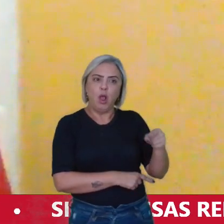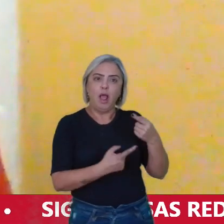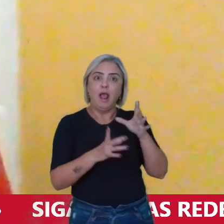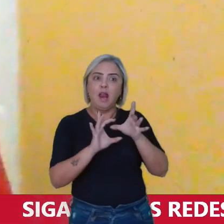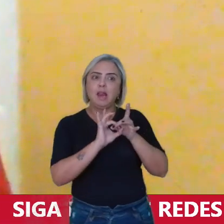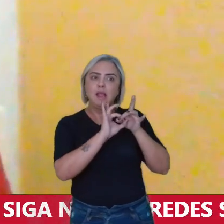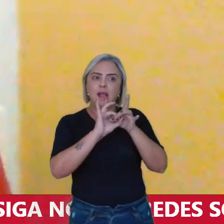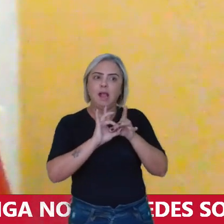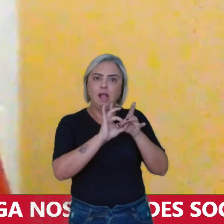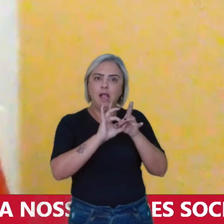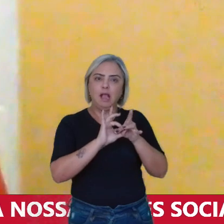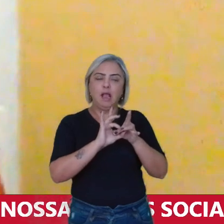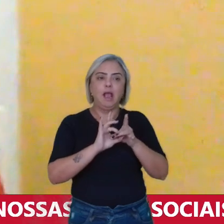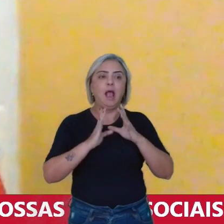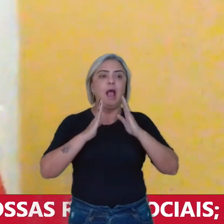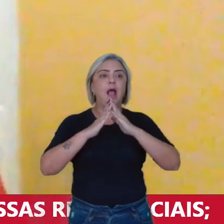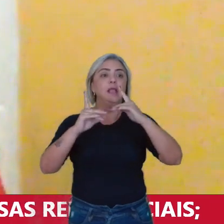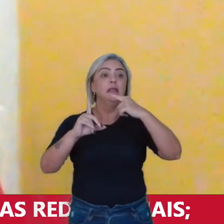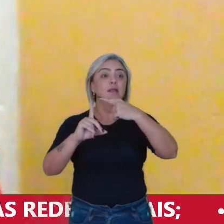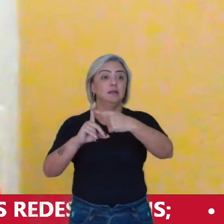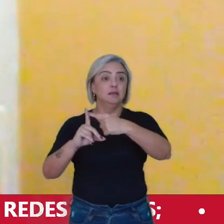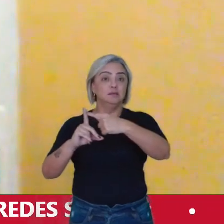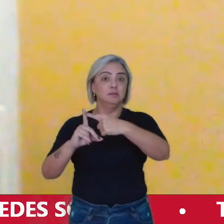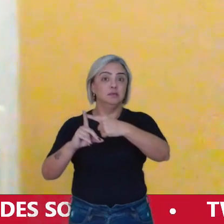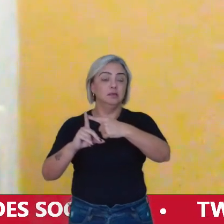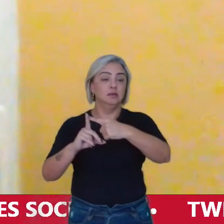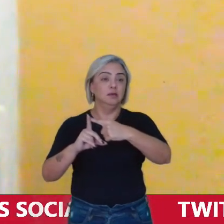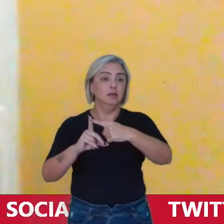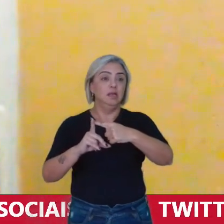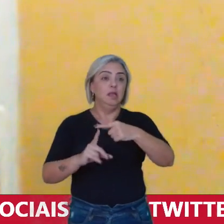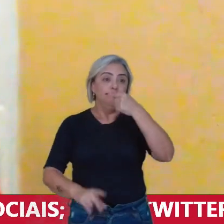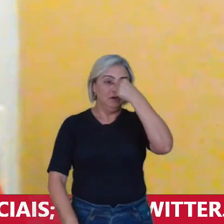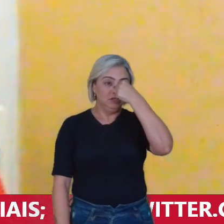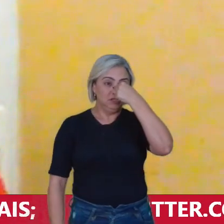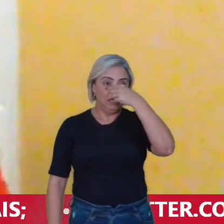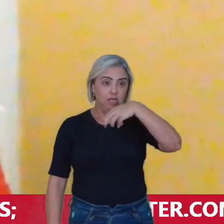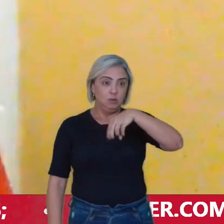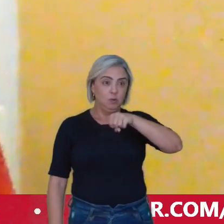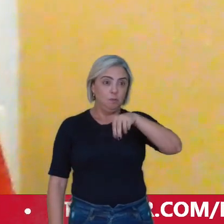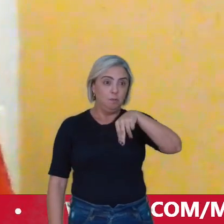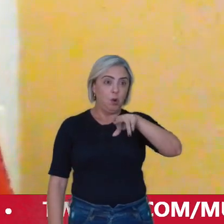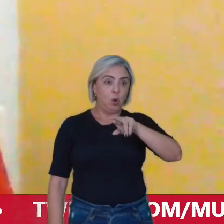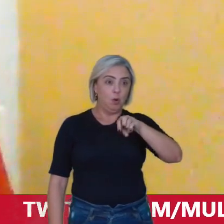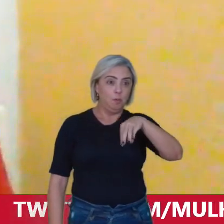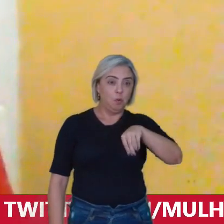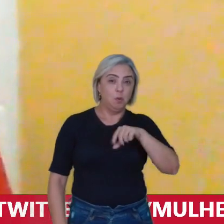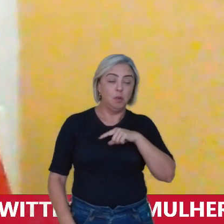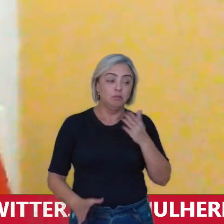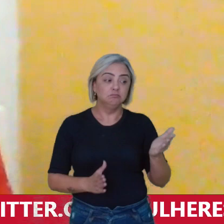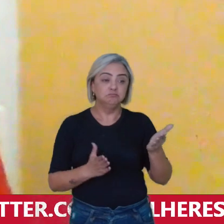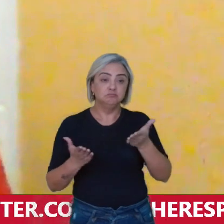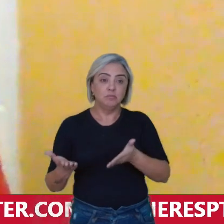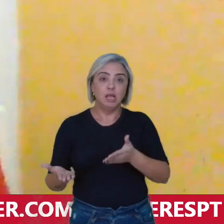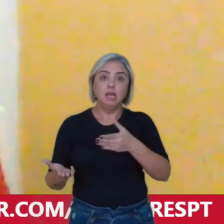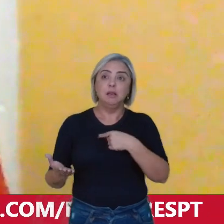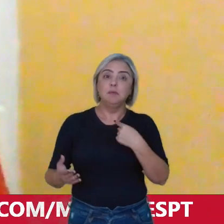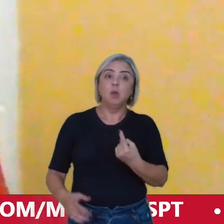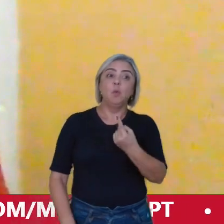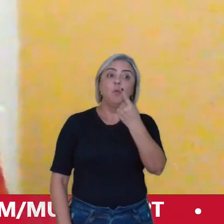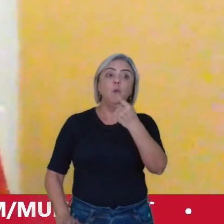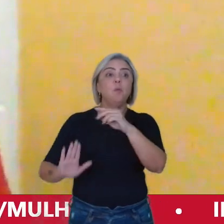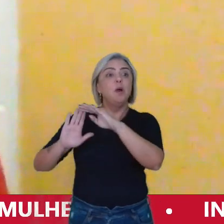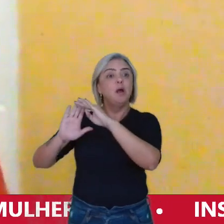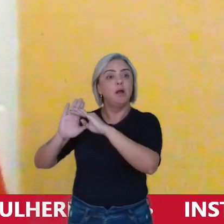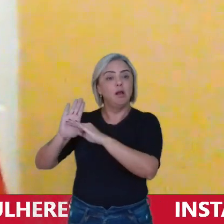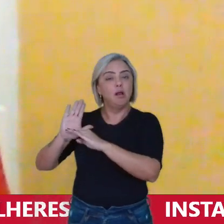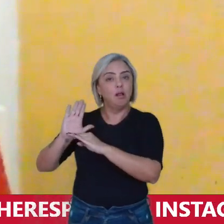ligado às igrejas, né? Ele é mórmon, e nesse momento ele pegou uma parte do